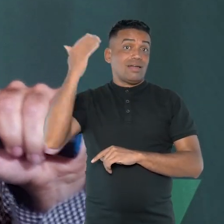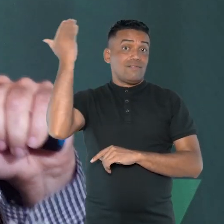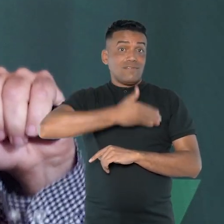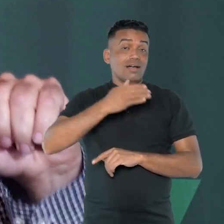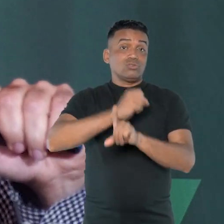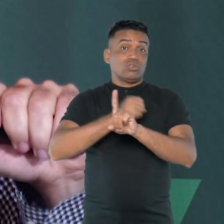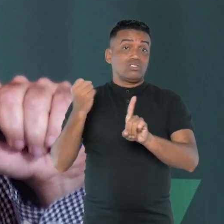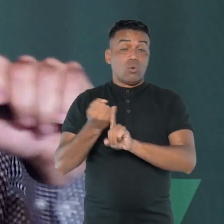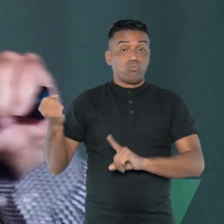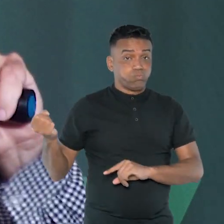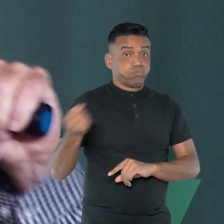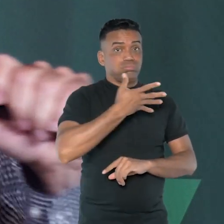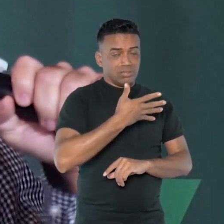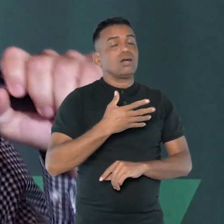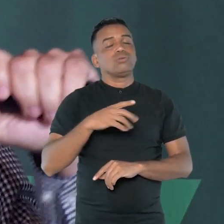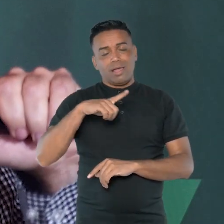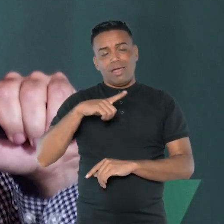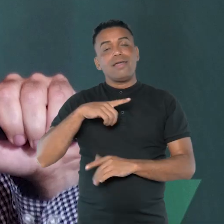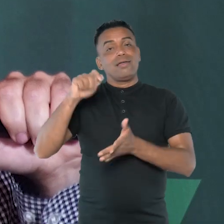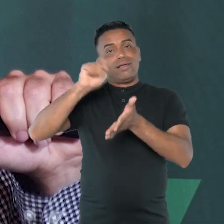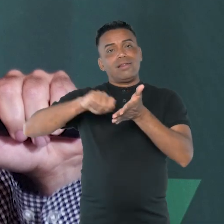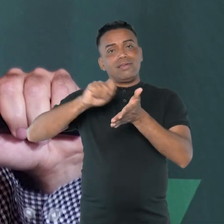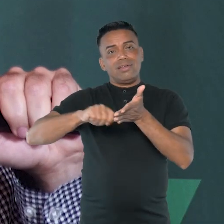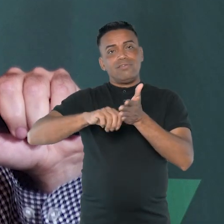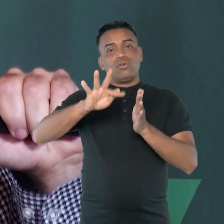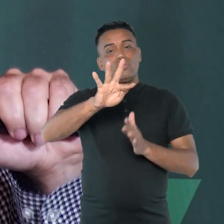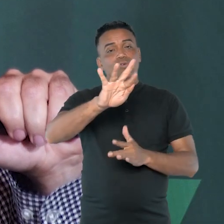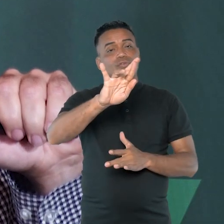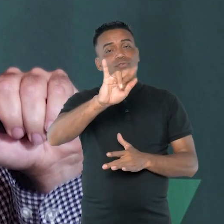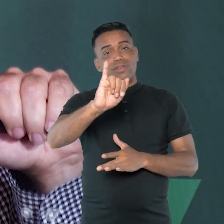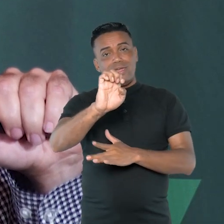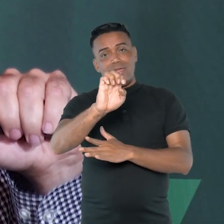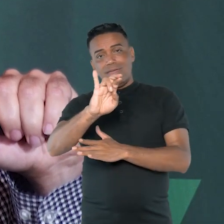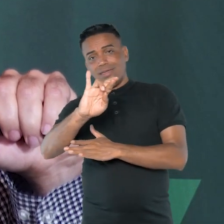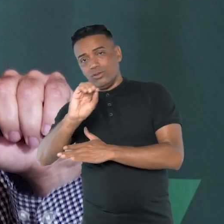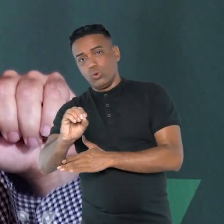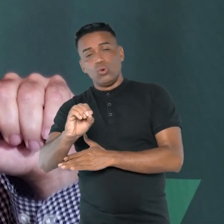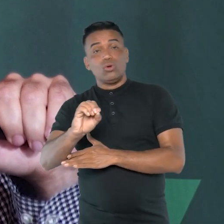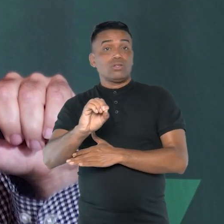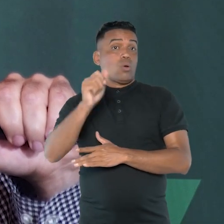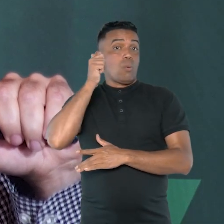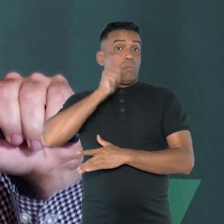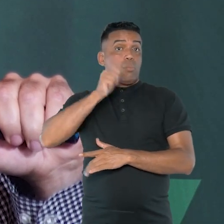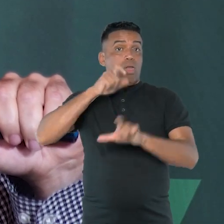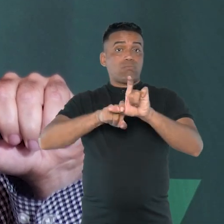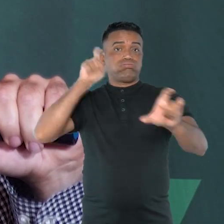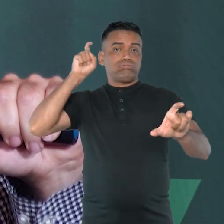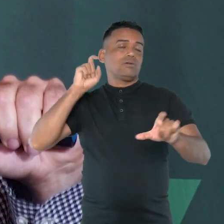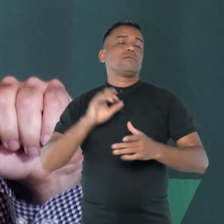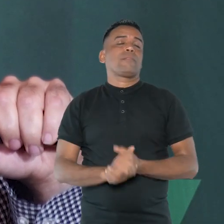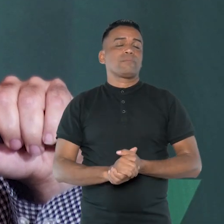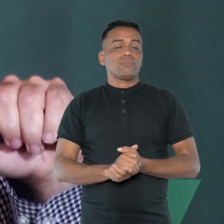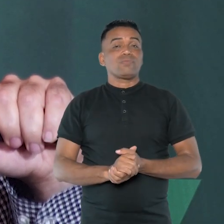eu cotejei, fiz o cotejo, está na Ilusão Literária do Frieiro. Resultante da emancipação progressiva da mulher, aspas do